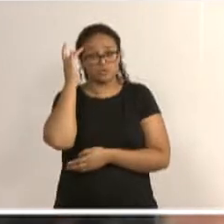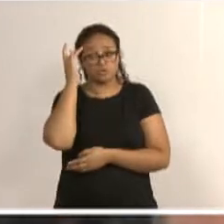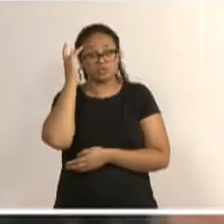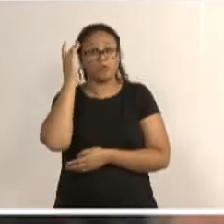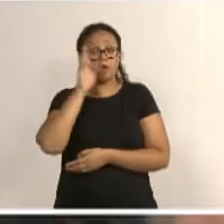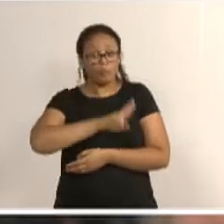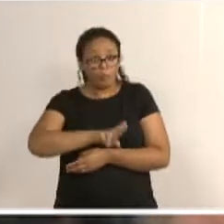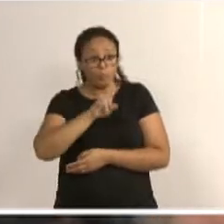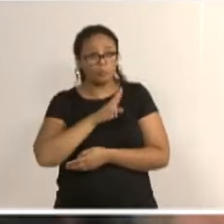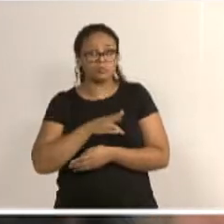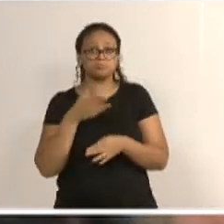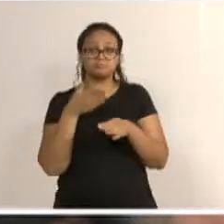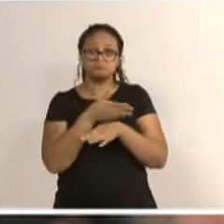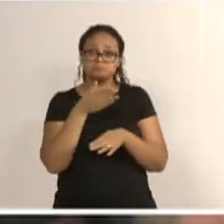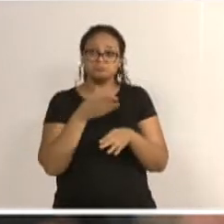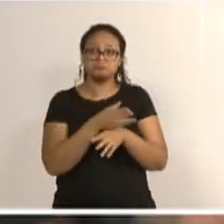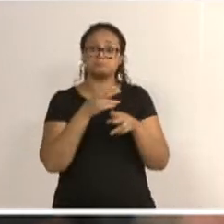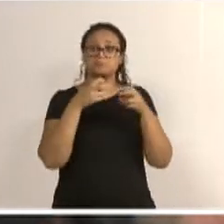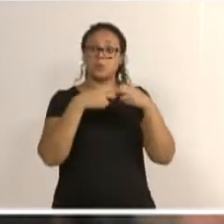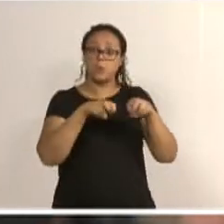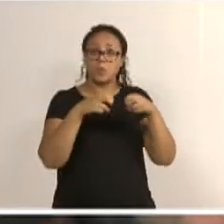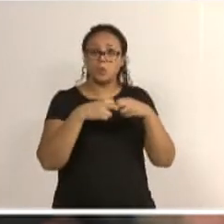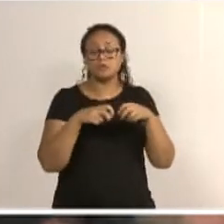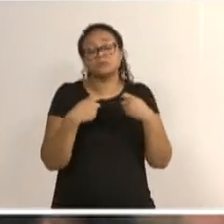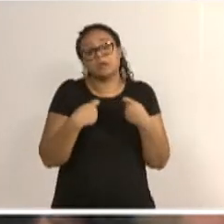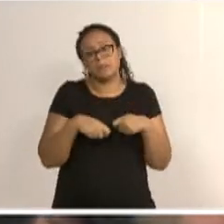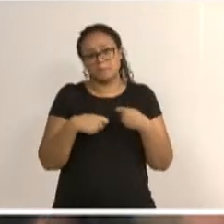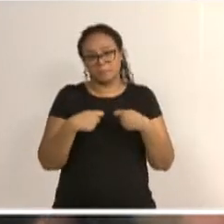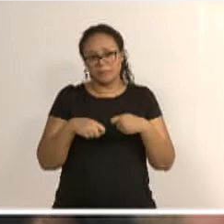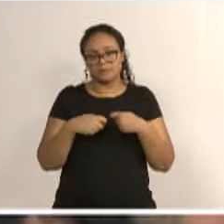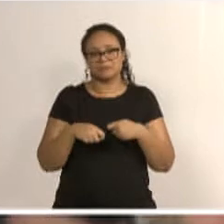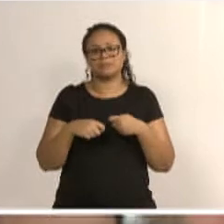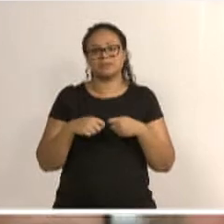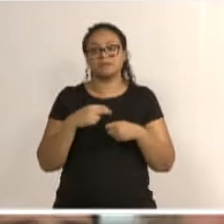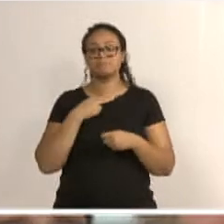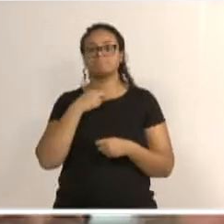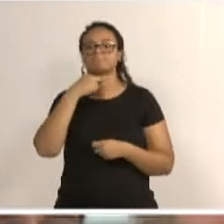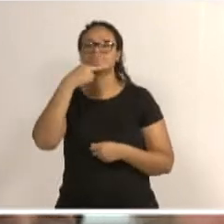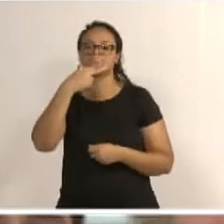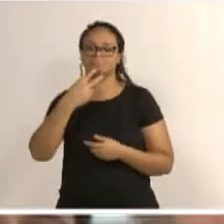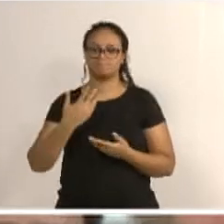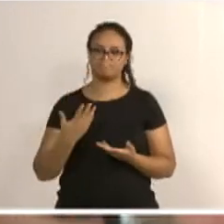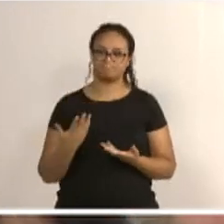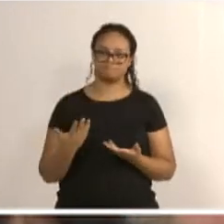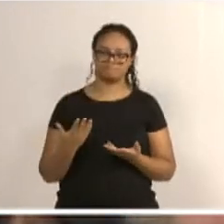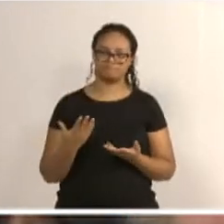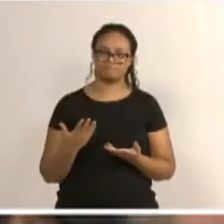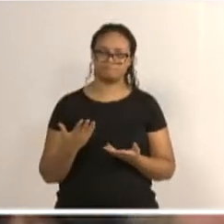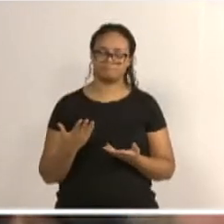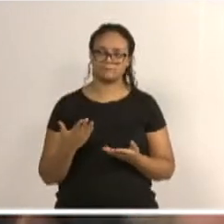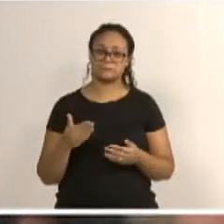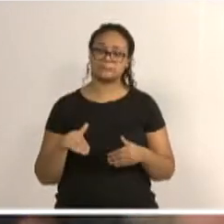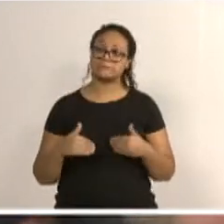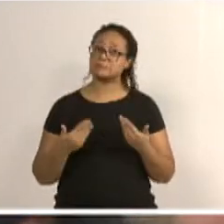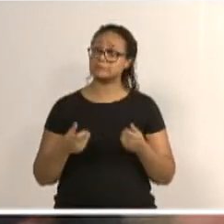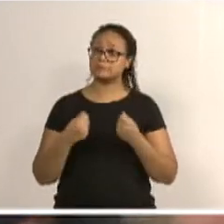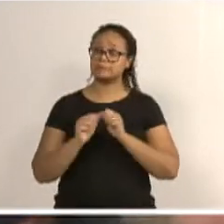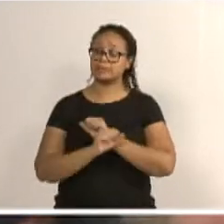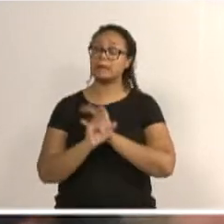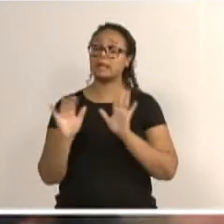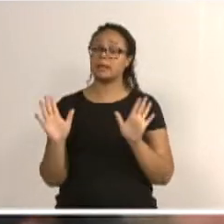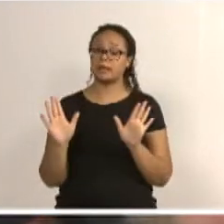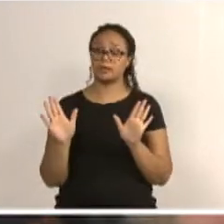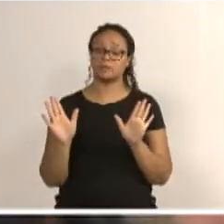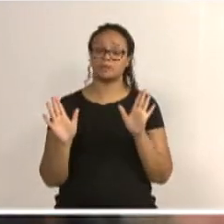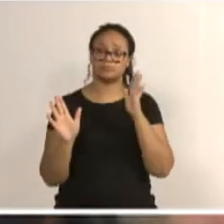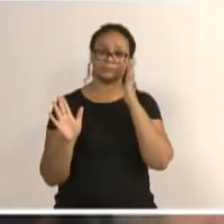dar exemplo, tem que partir da casa dar o exemplo, né? Então, a gente precisa deixar a coisa bem clara,